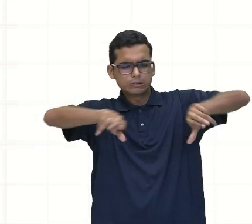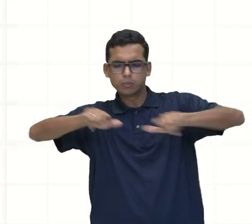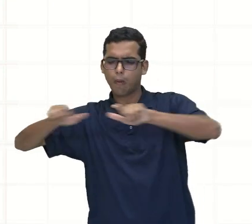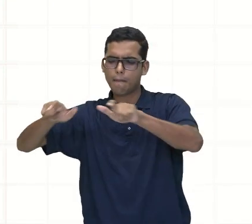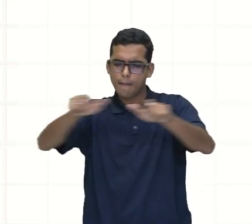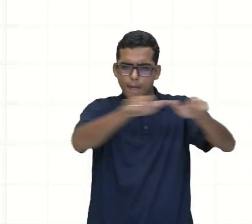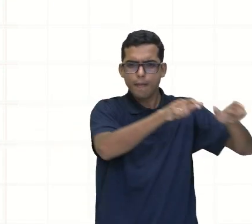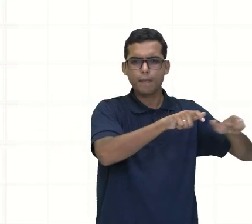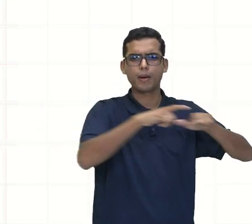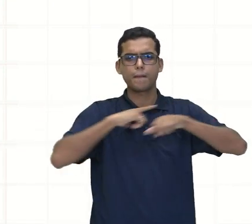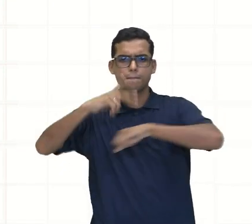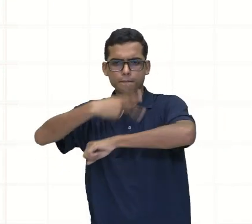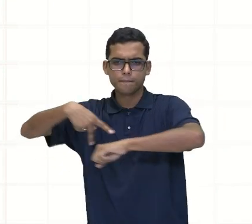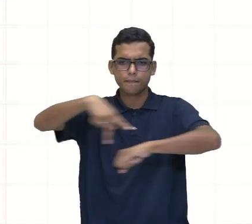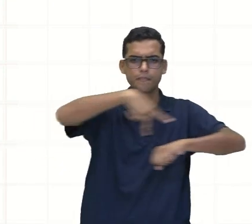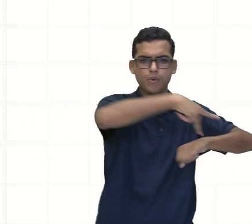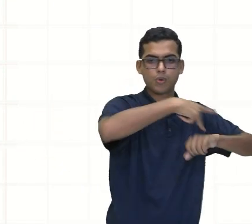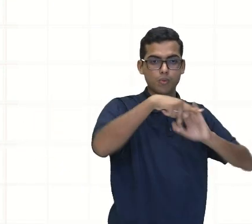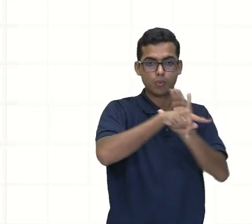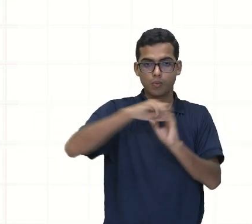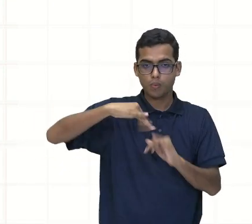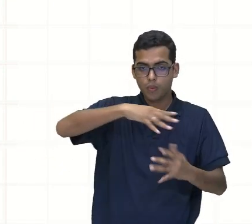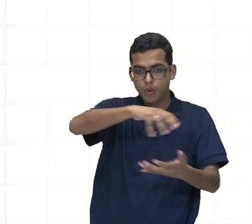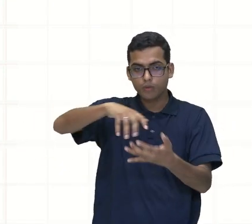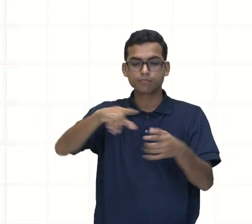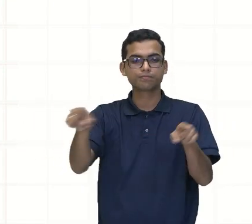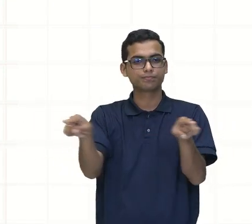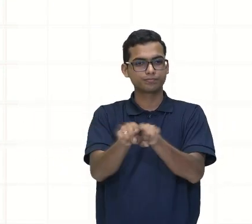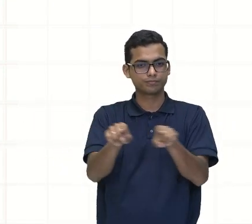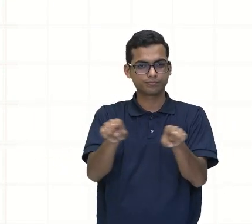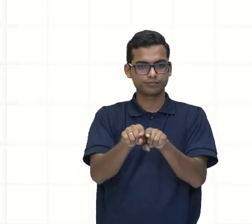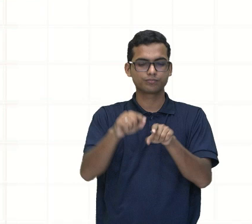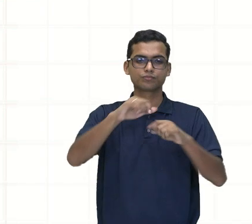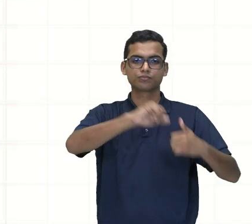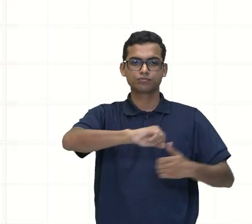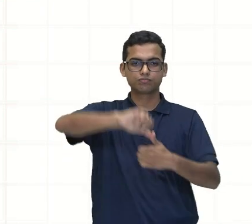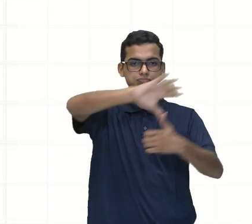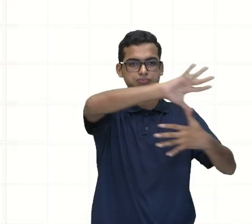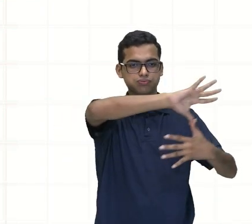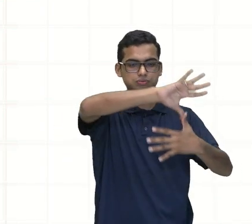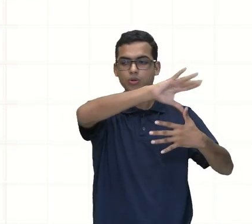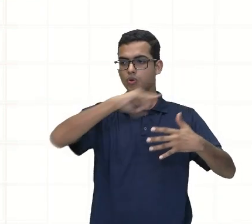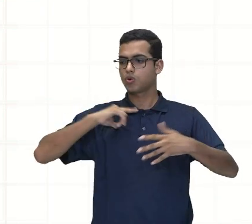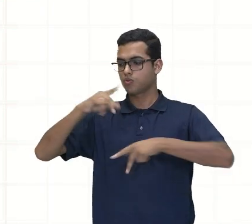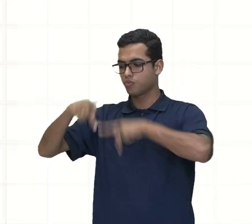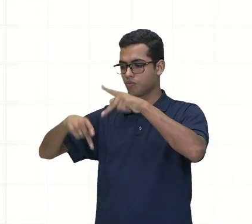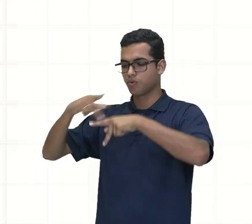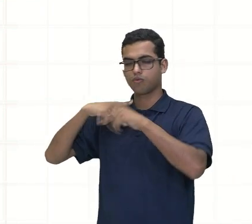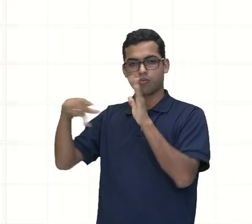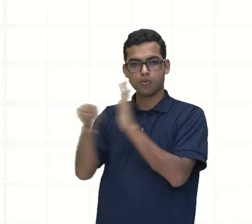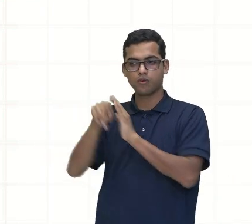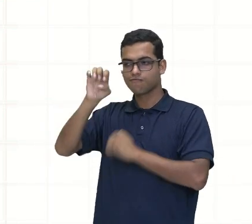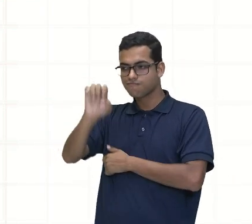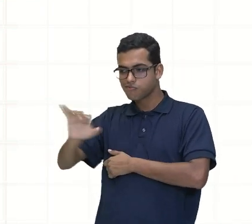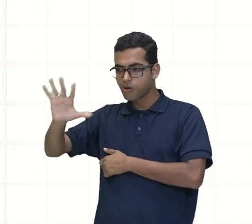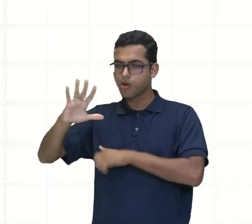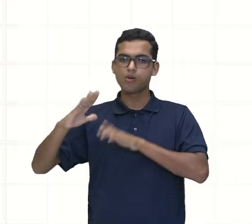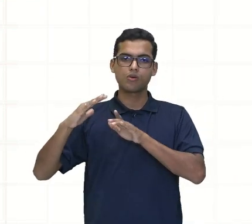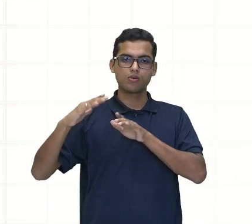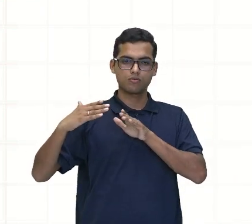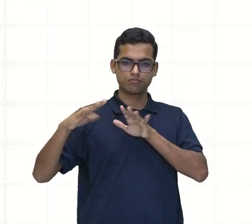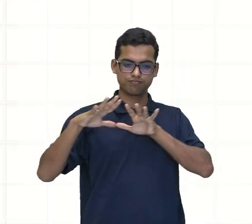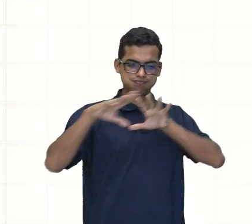a ocupação / invasão do continente americano pelos europeus. Nós temos também outras regiões do mundo